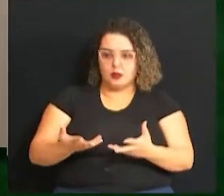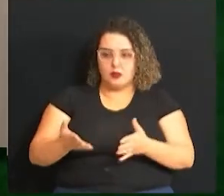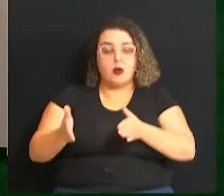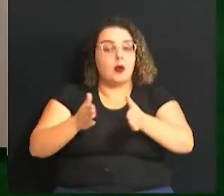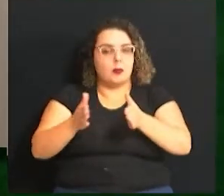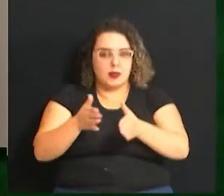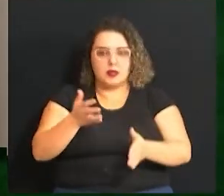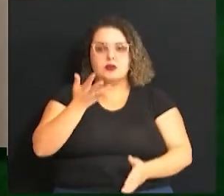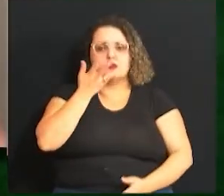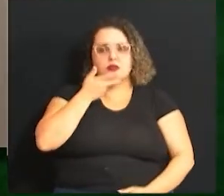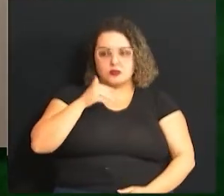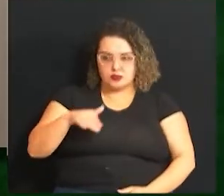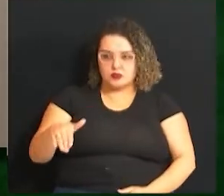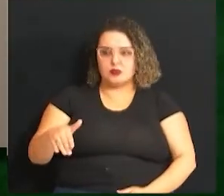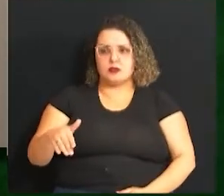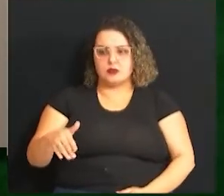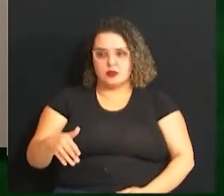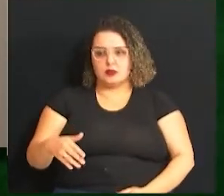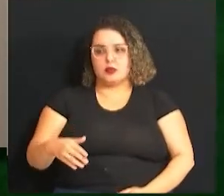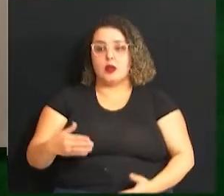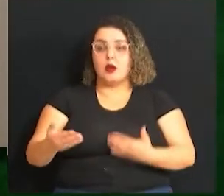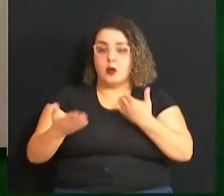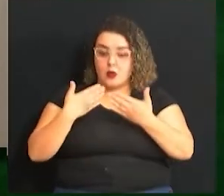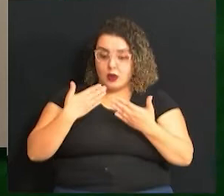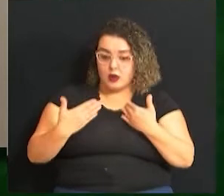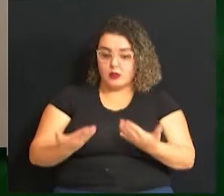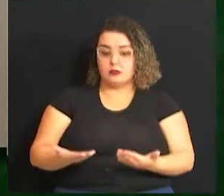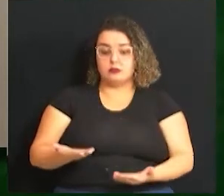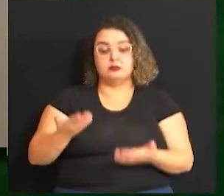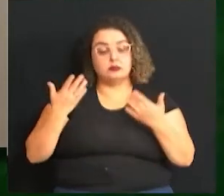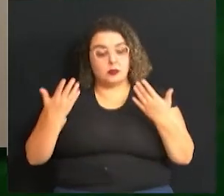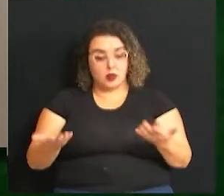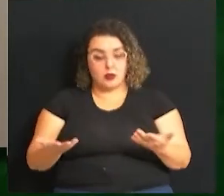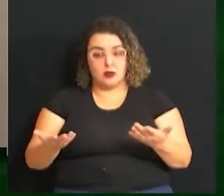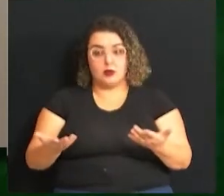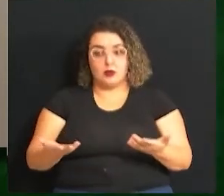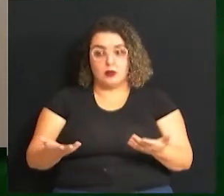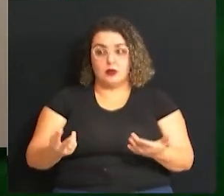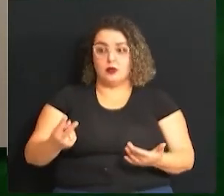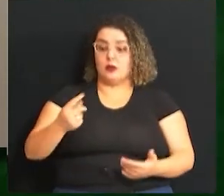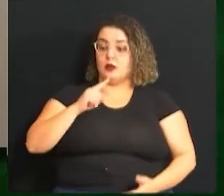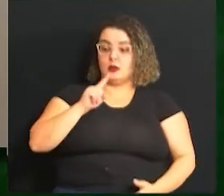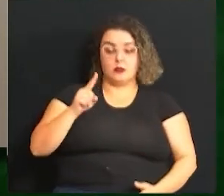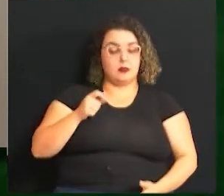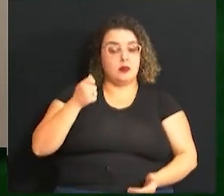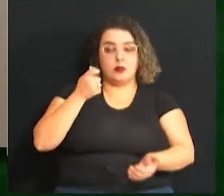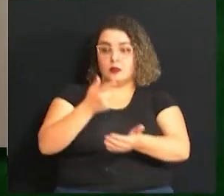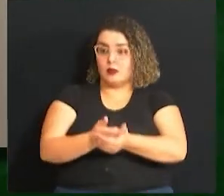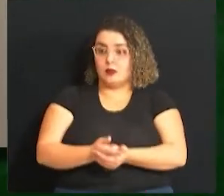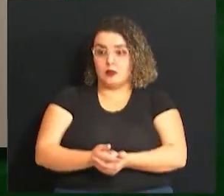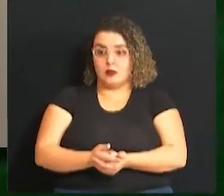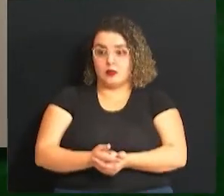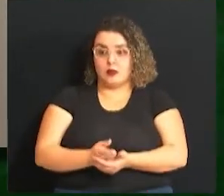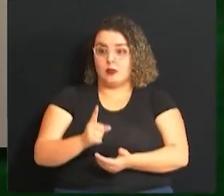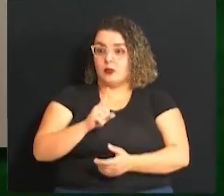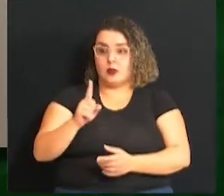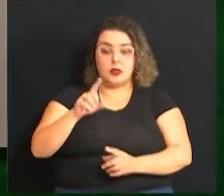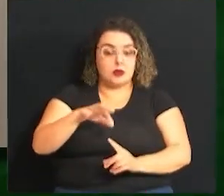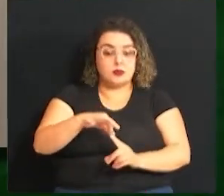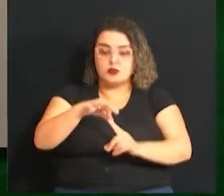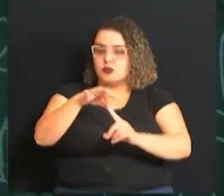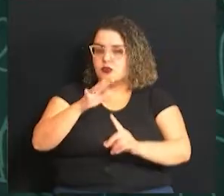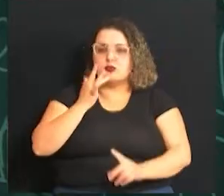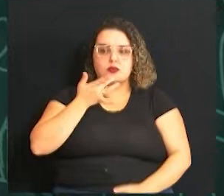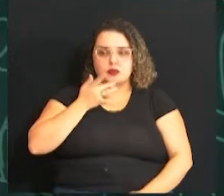respeitando o período da infância em que sua criança está, você comunica e fala, eu não vou comprar isso, porque isso